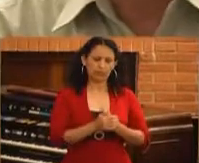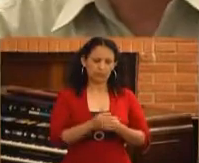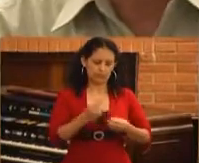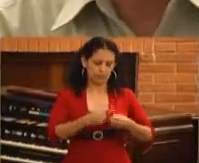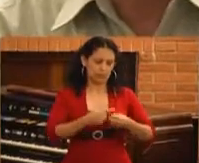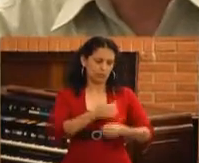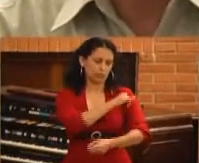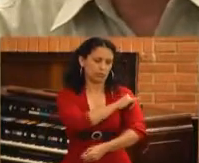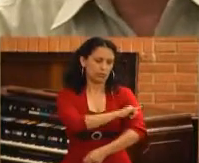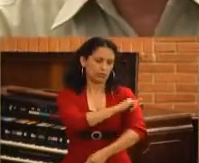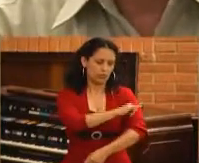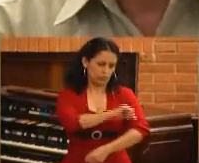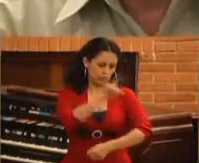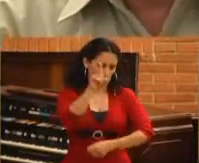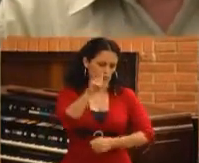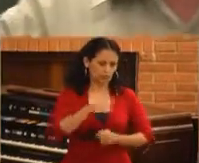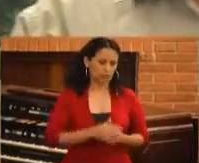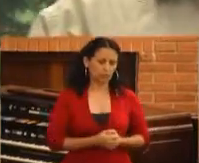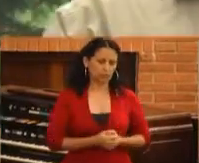Janeiro.